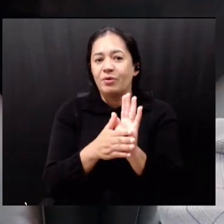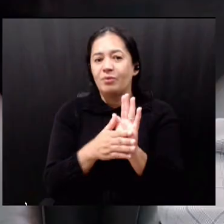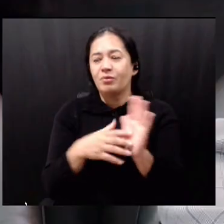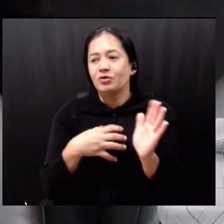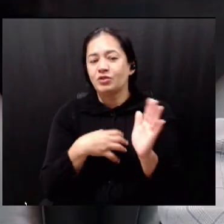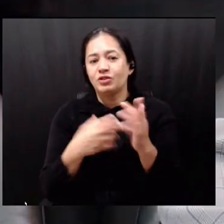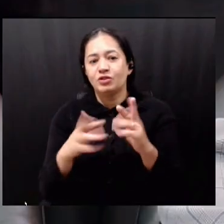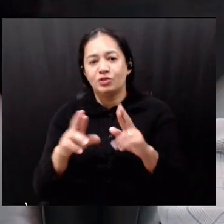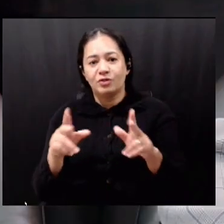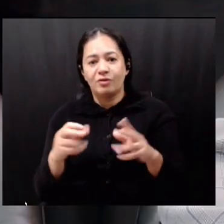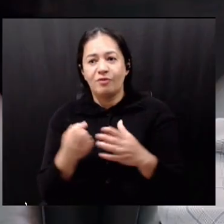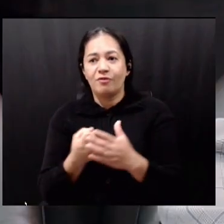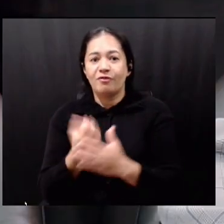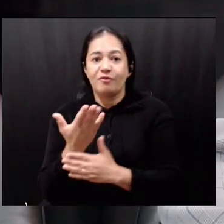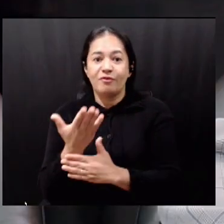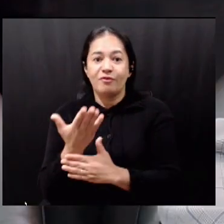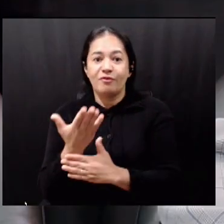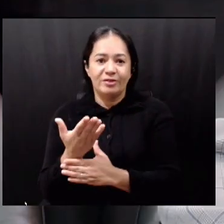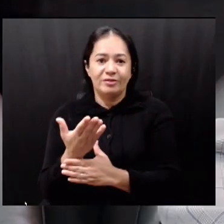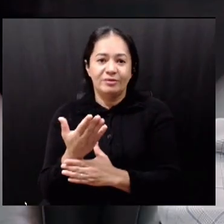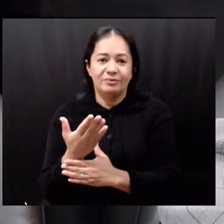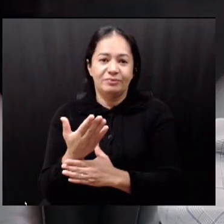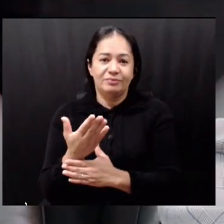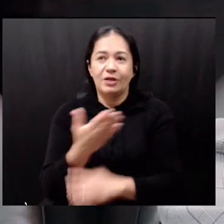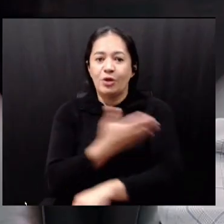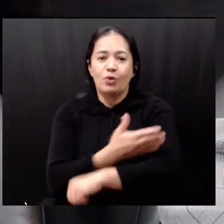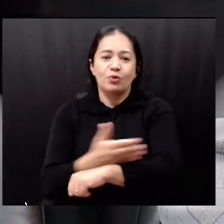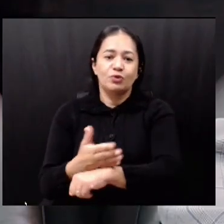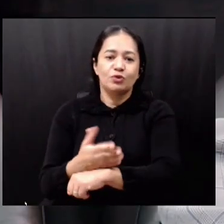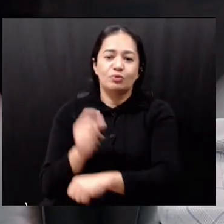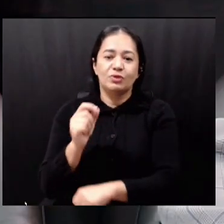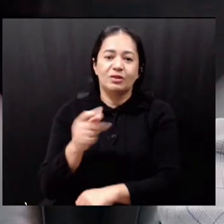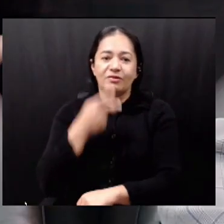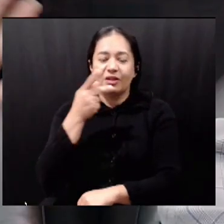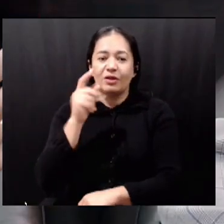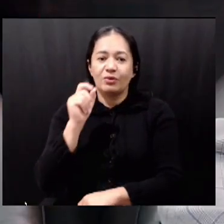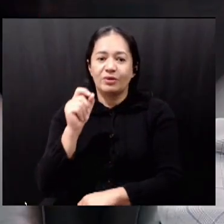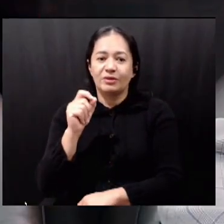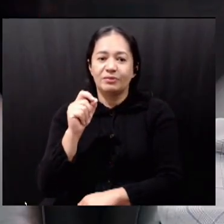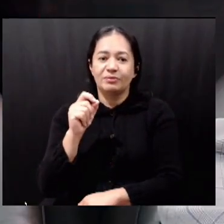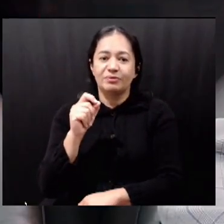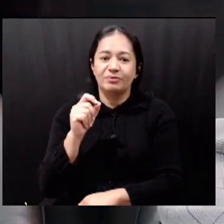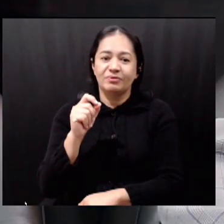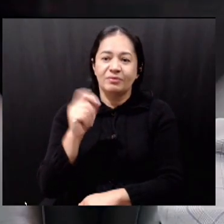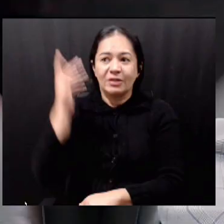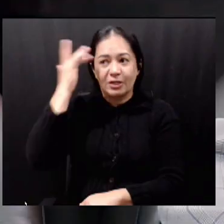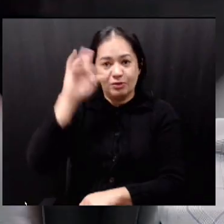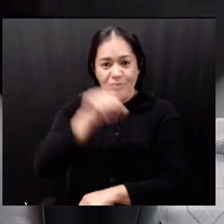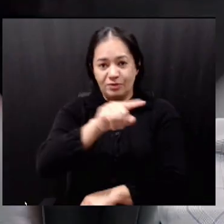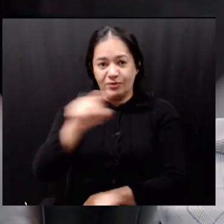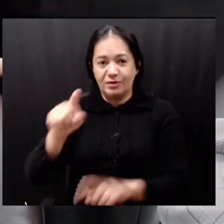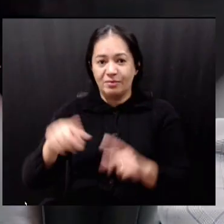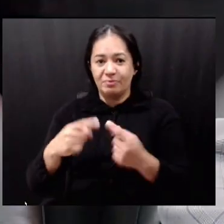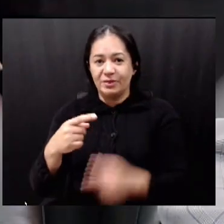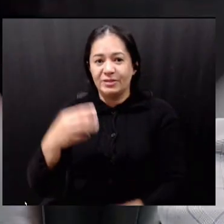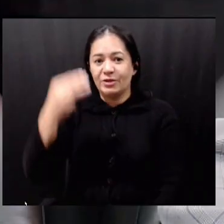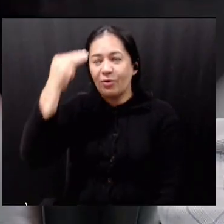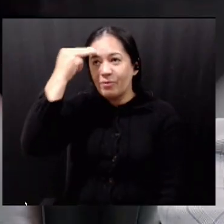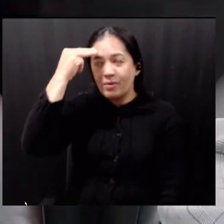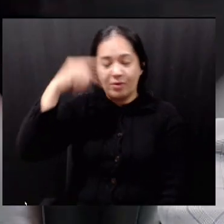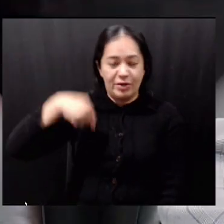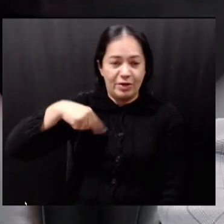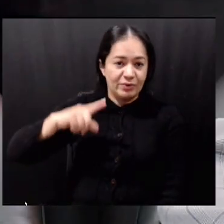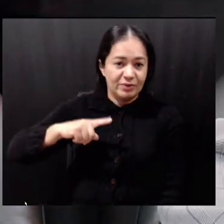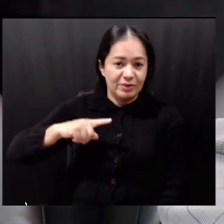tela do celular. Eu costumo falar bastante sobre essa questão. Não sei vocês, mas eu tenho memórias, porque a criança ela não entende no momento